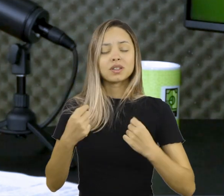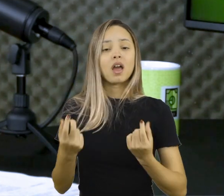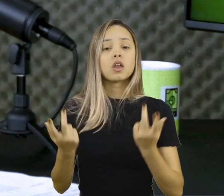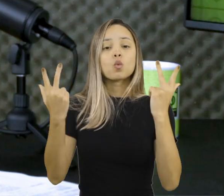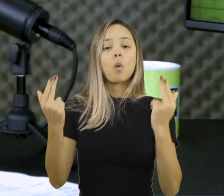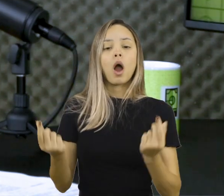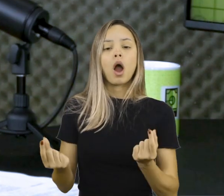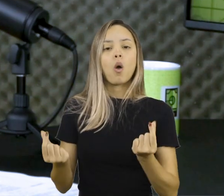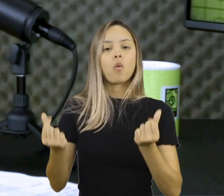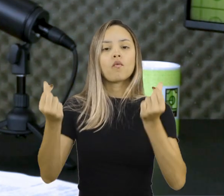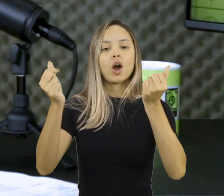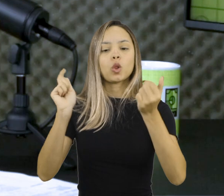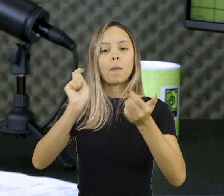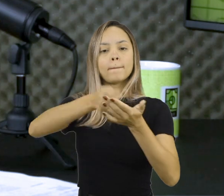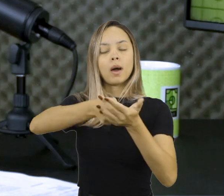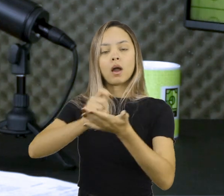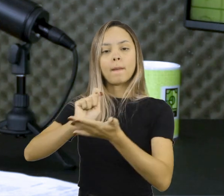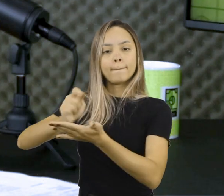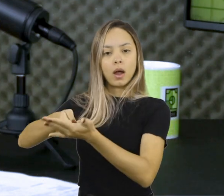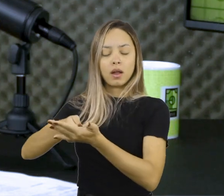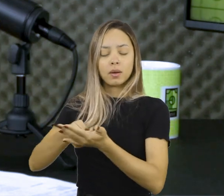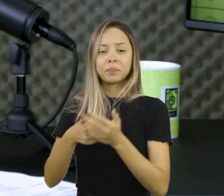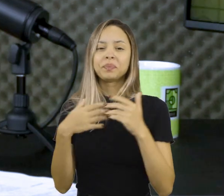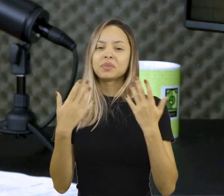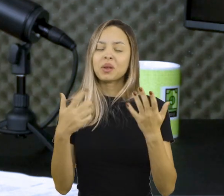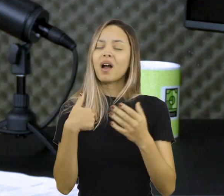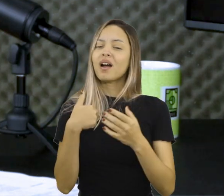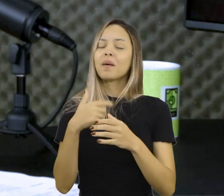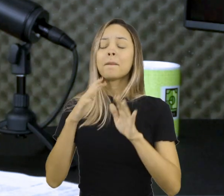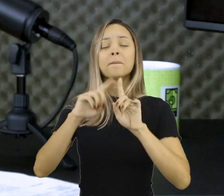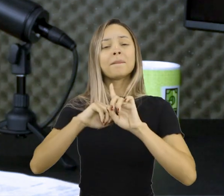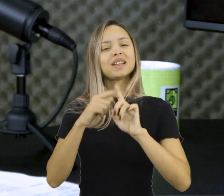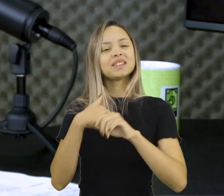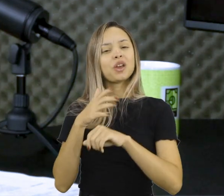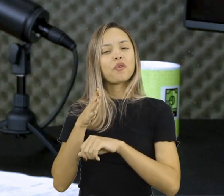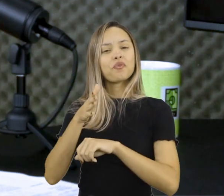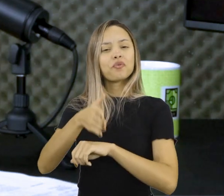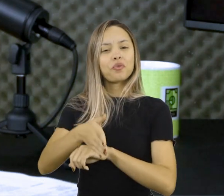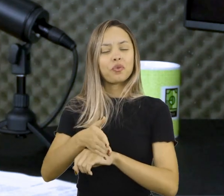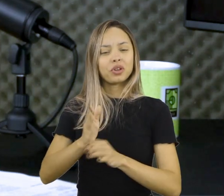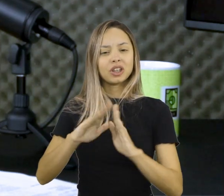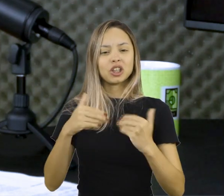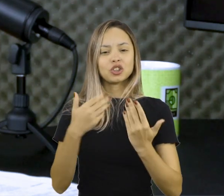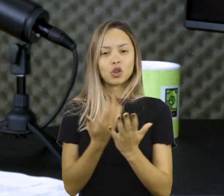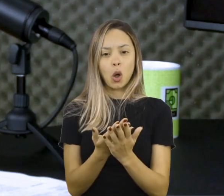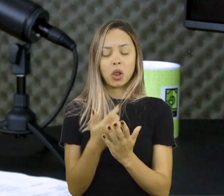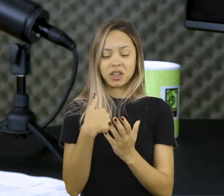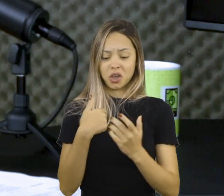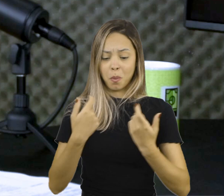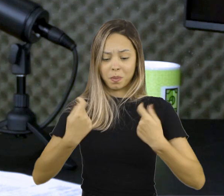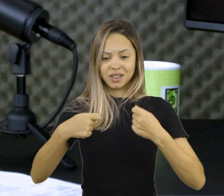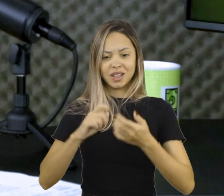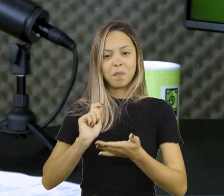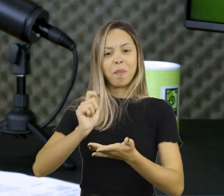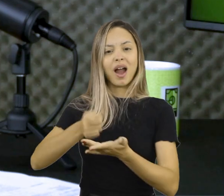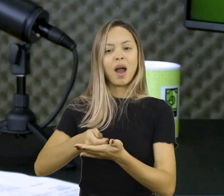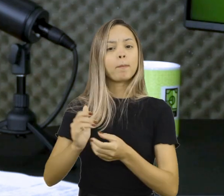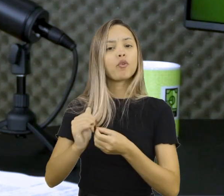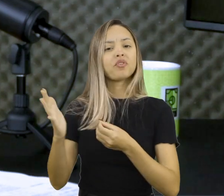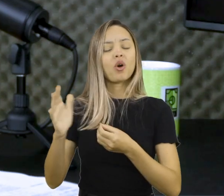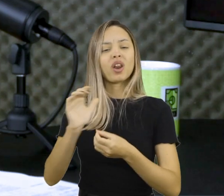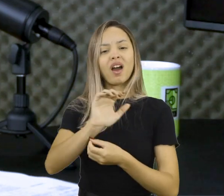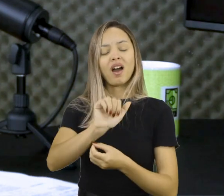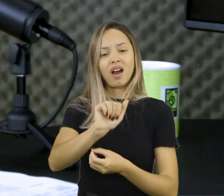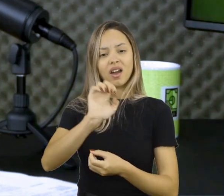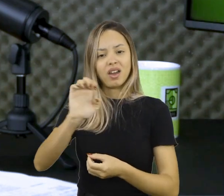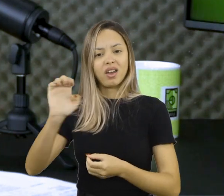numa escola e meu filho teve que pagar o aee olha isso não existe tá não existe não